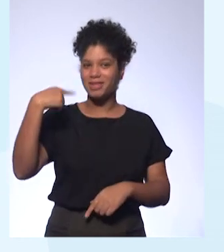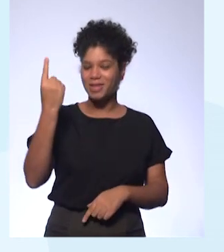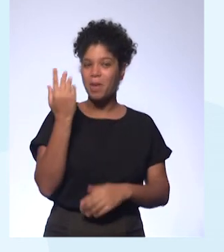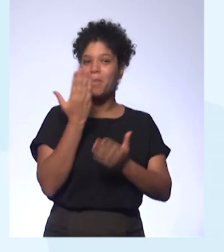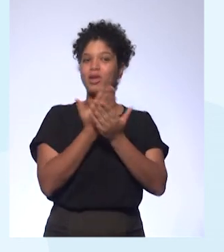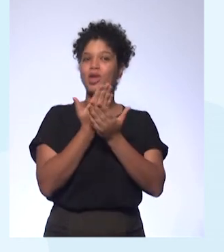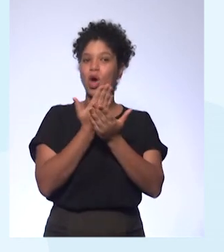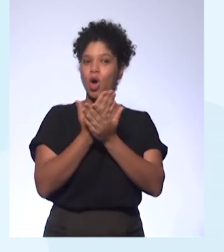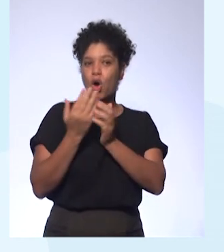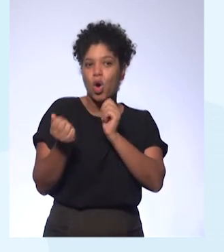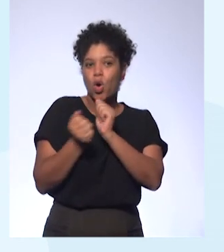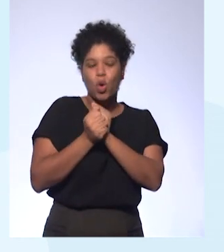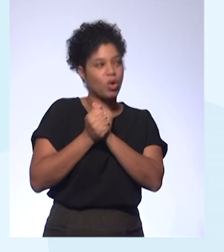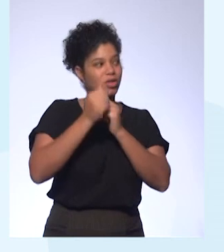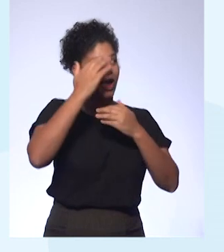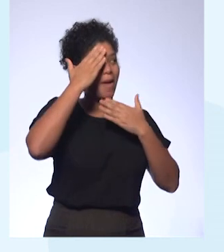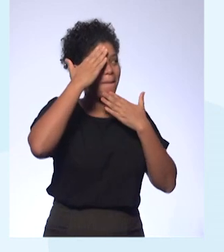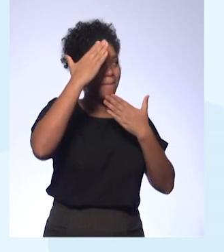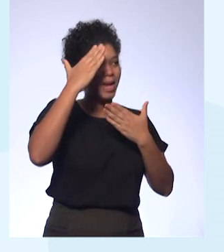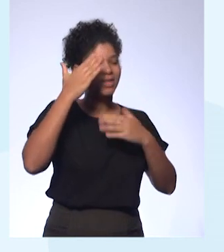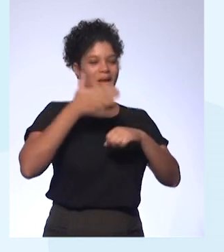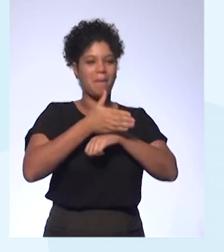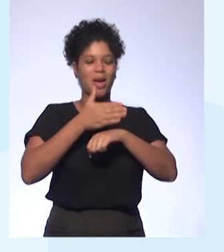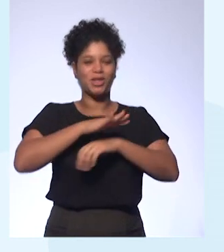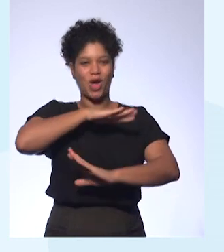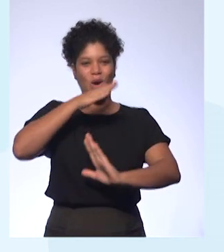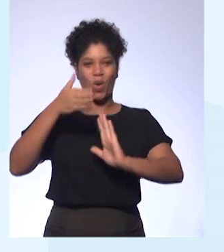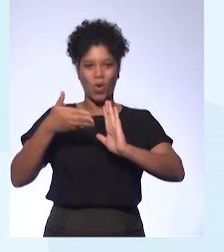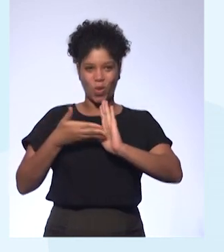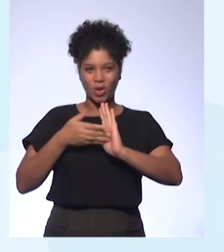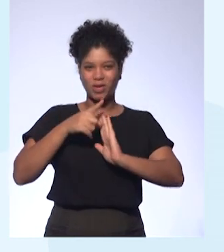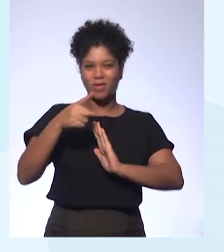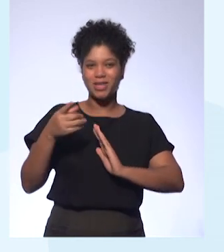aula e agradeço a participação de todos aqueles que